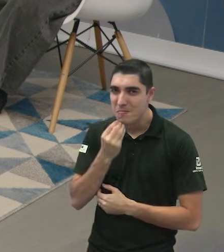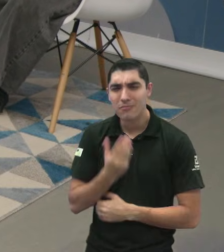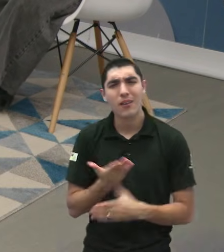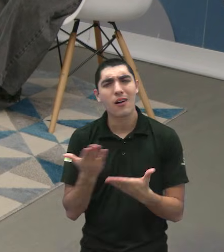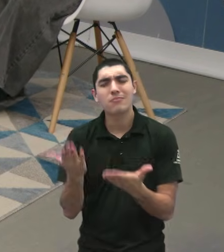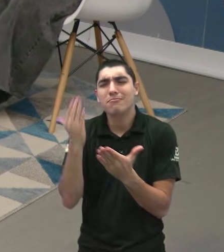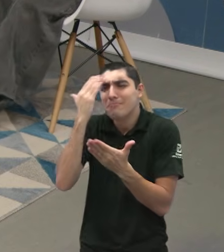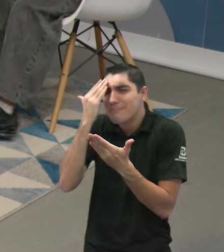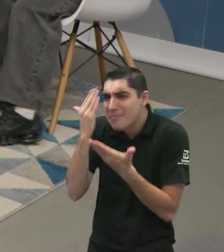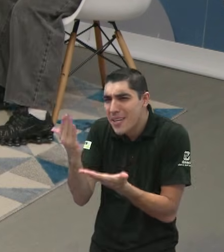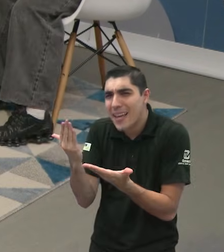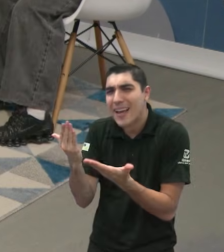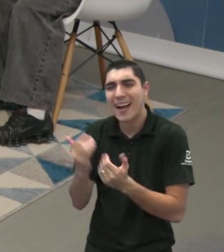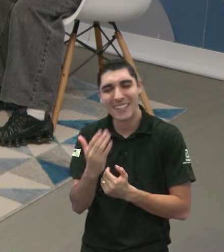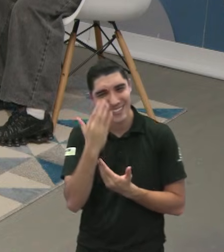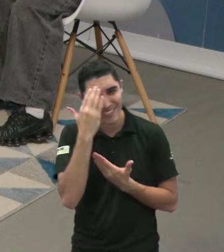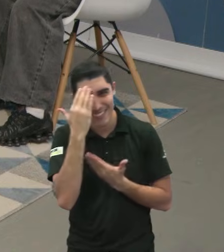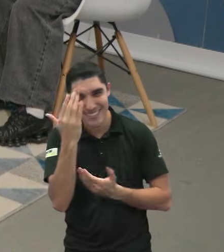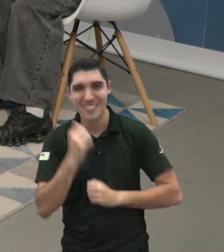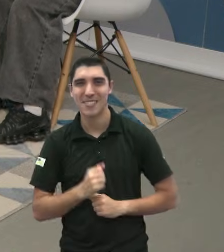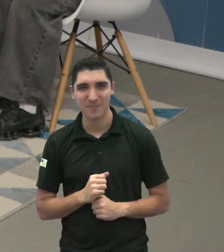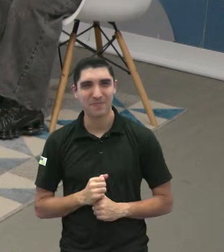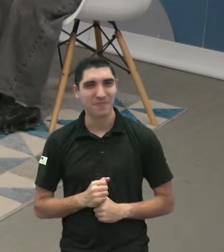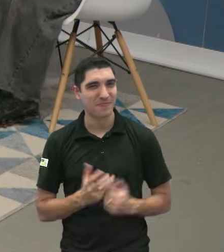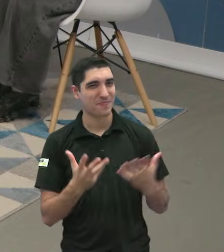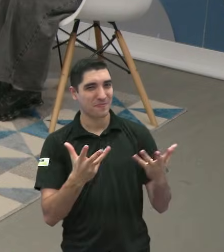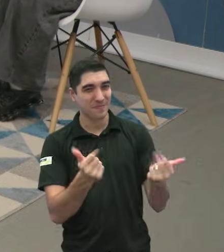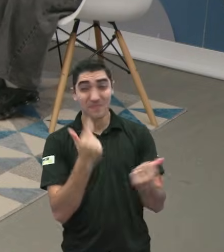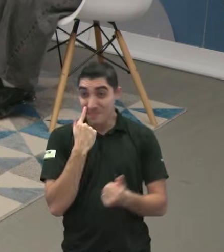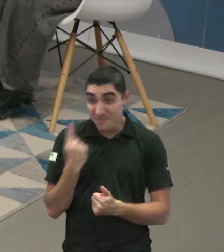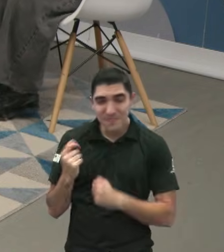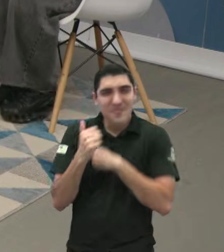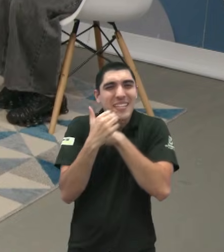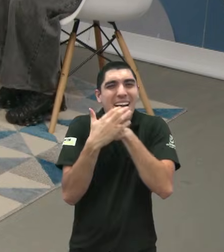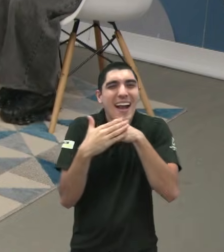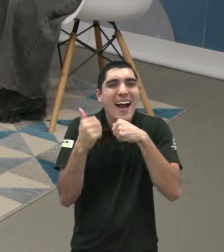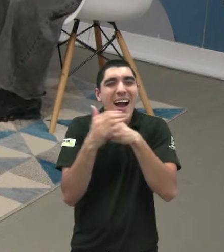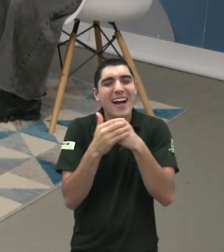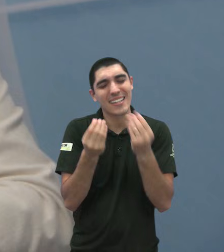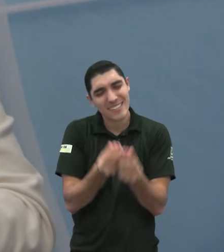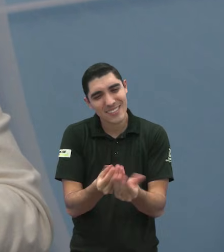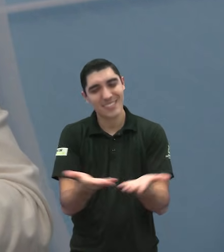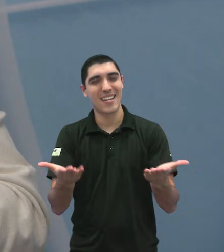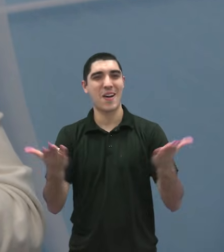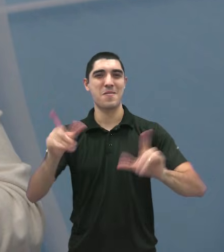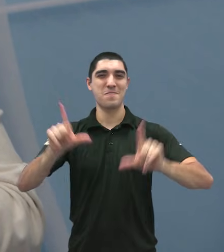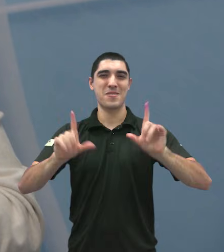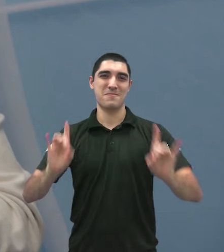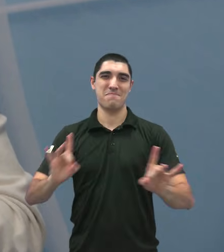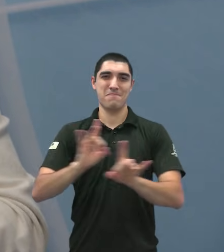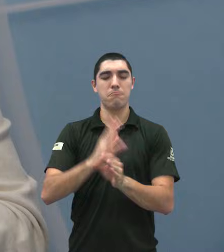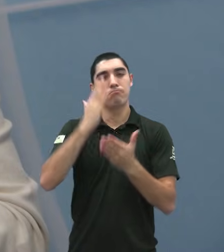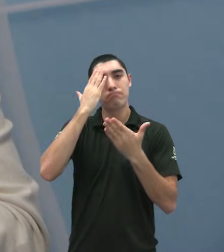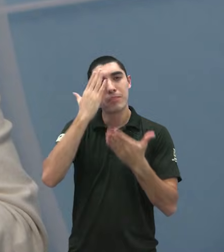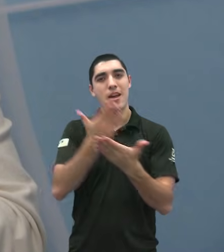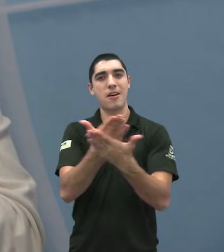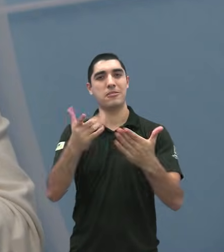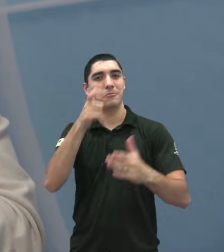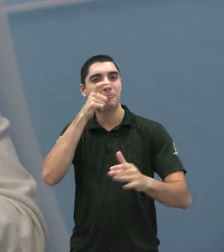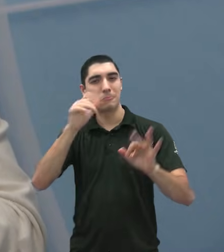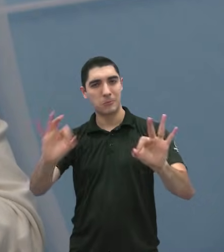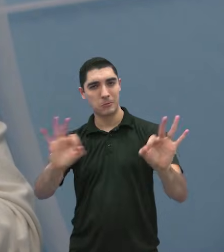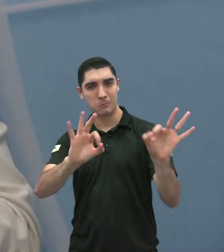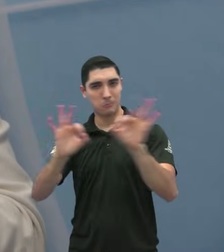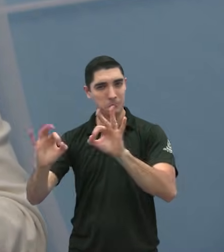pela oportunidade. Obrigada, você é muito linda e Que bacana. potente. Foi esse carinho que a gente encerra por aqui, o Diálogos da Cidade. Muito